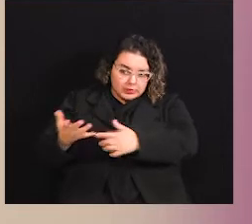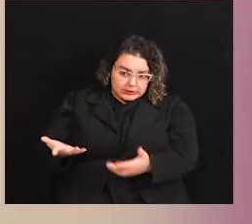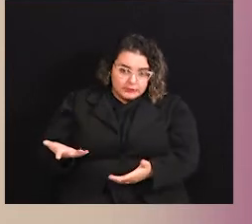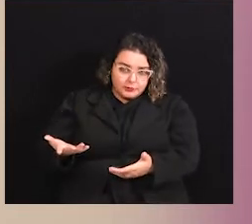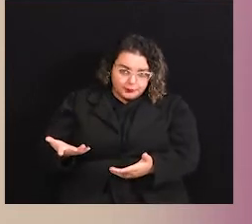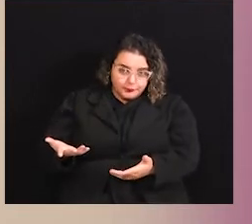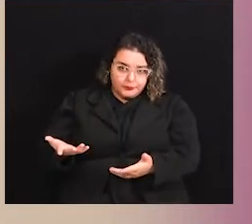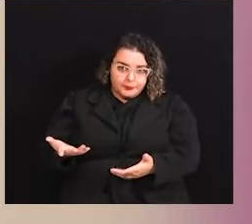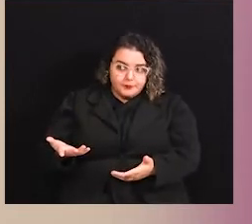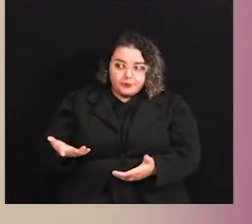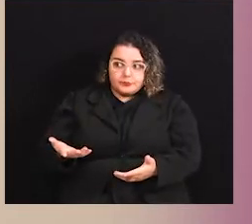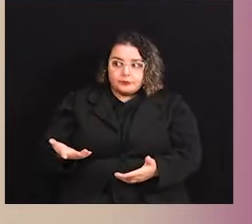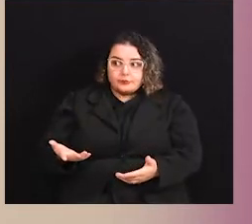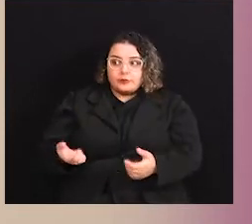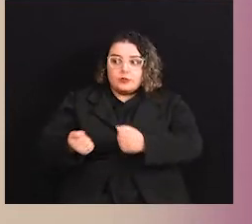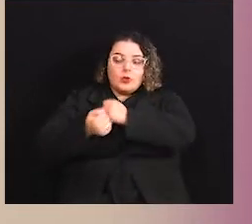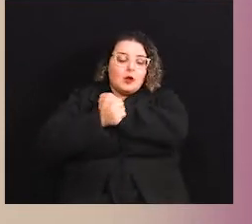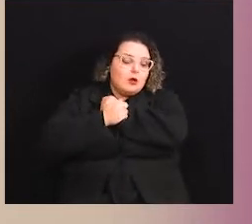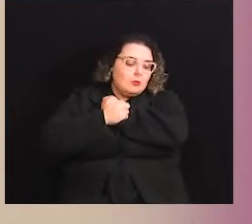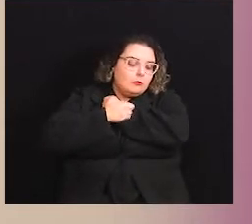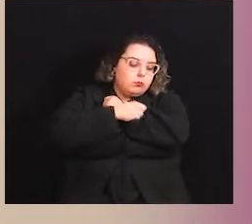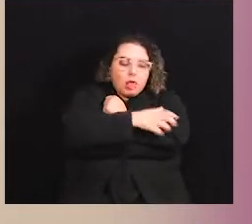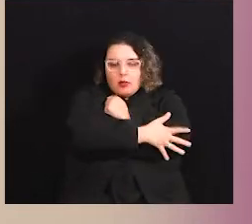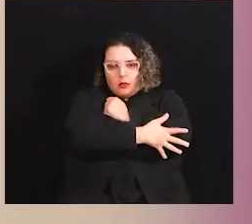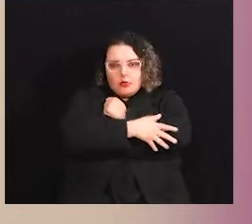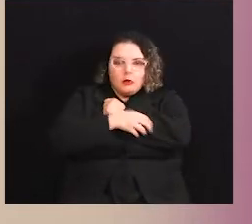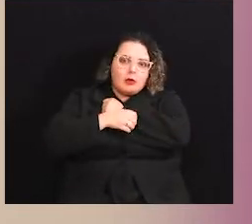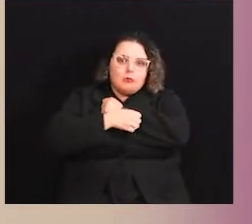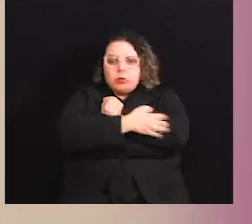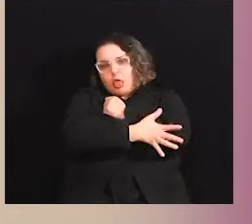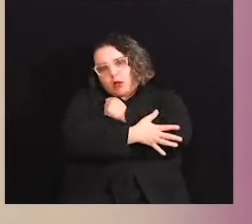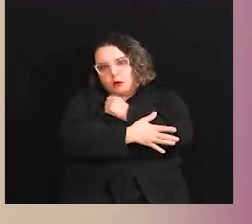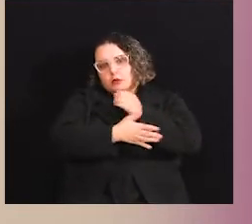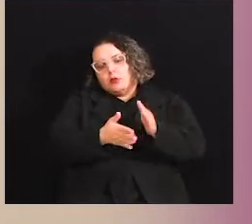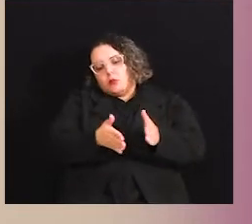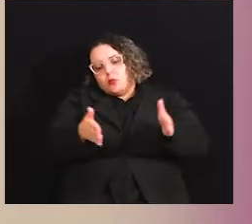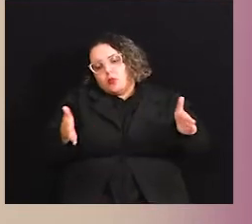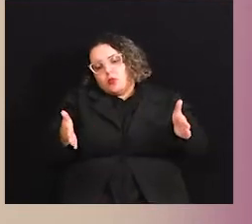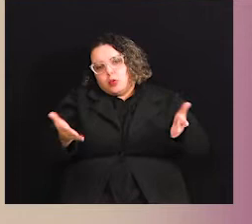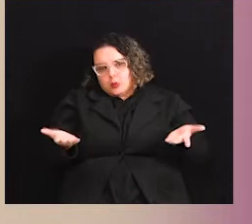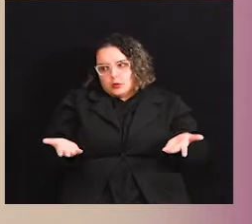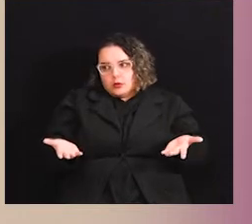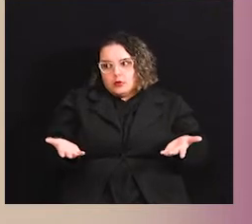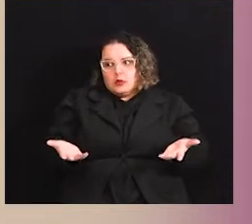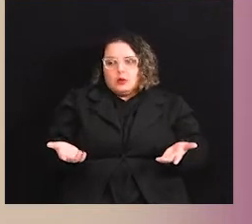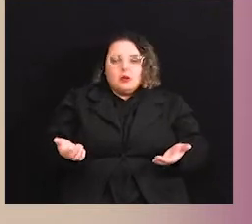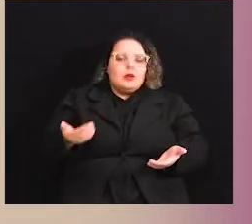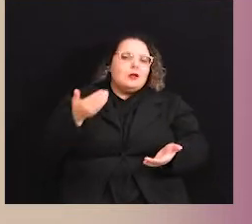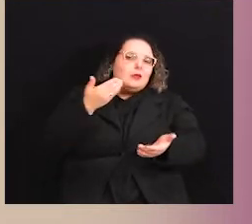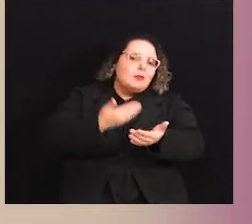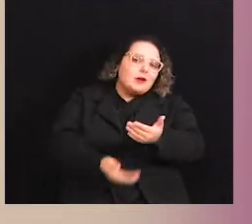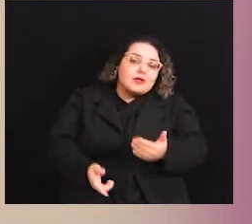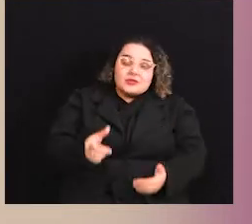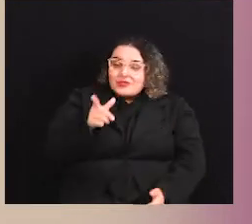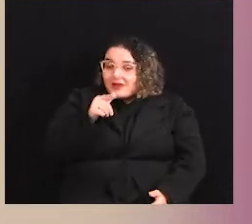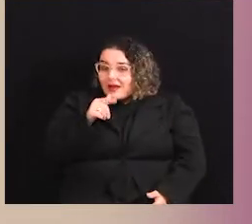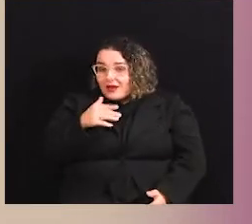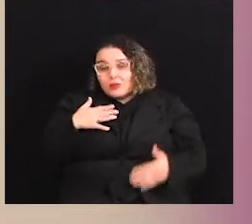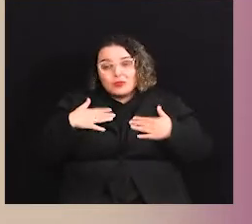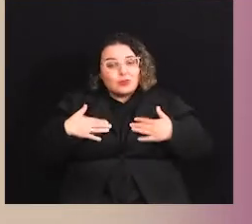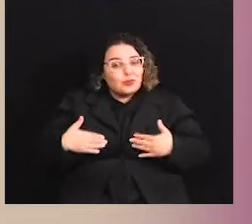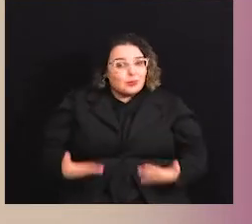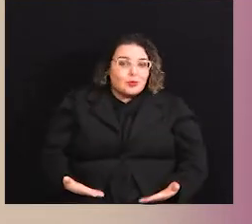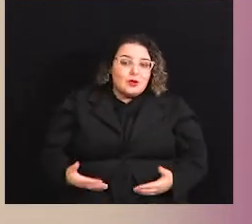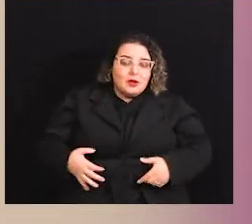aquele paciente que desenvolveu uma diarreia por períodos mais prolongados, ele desidrata mais, fica com o intestino